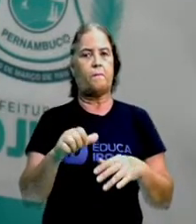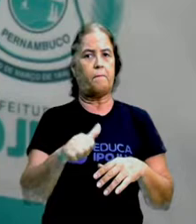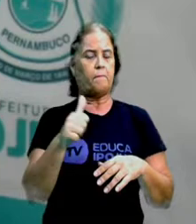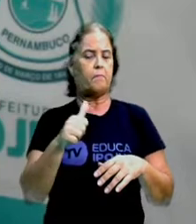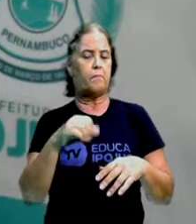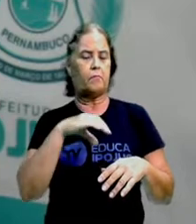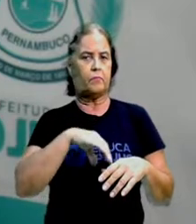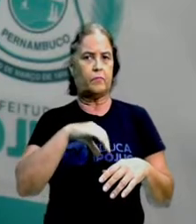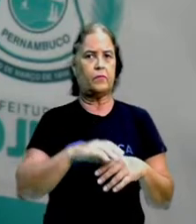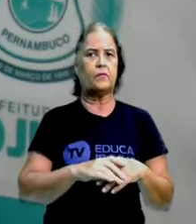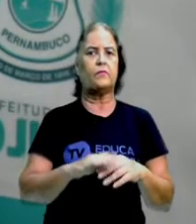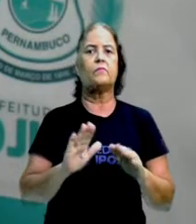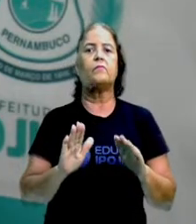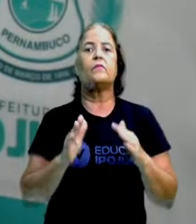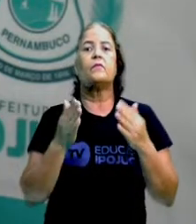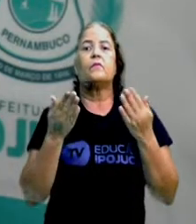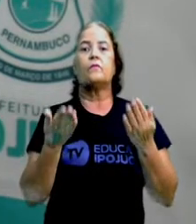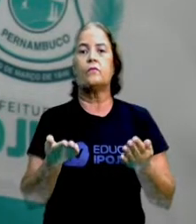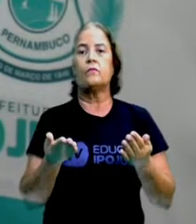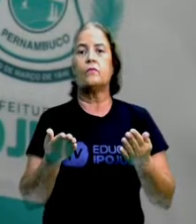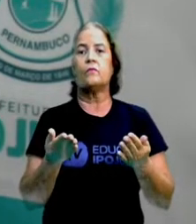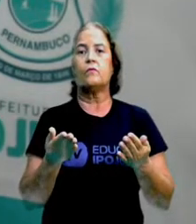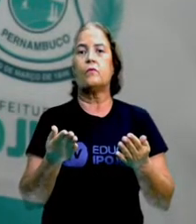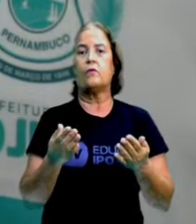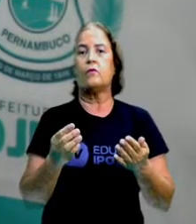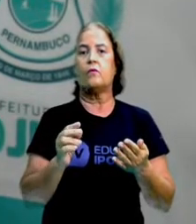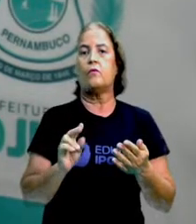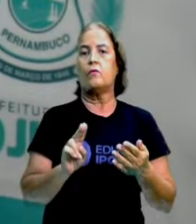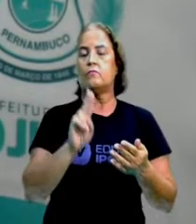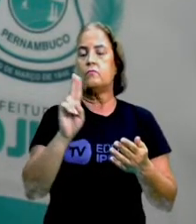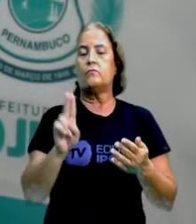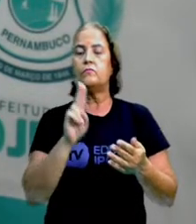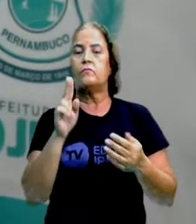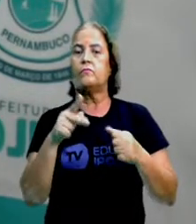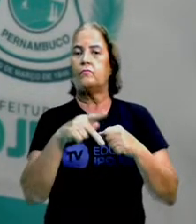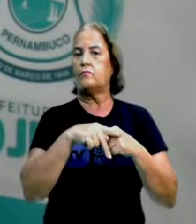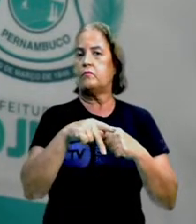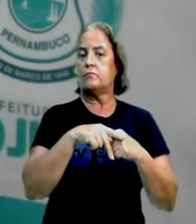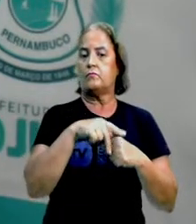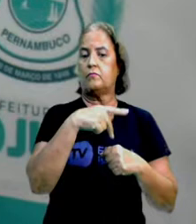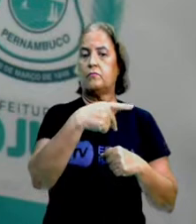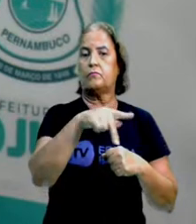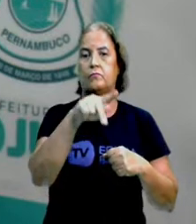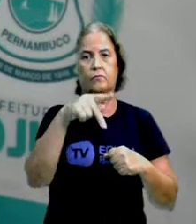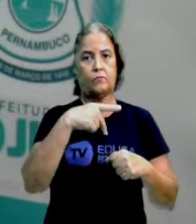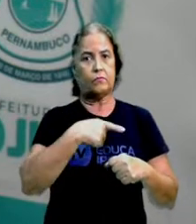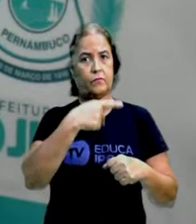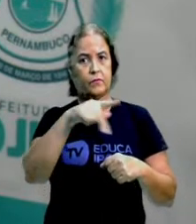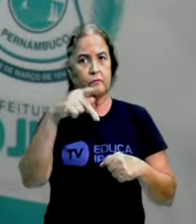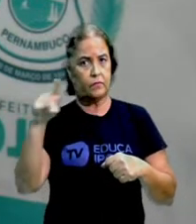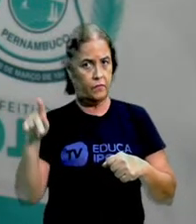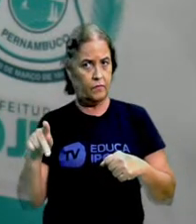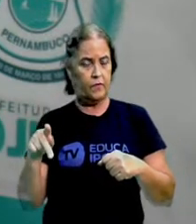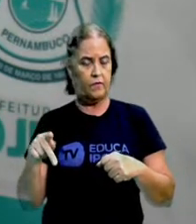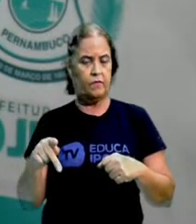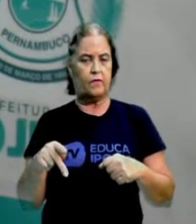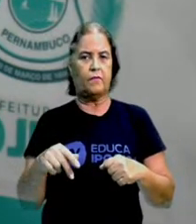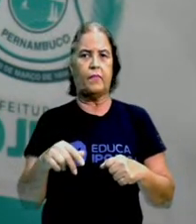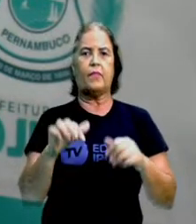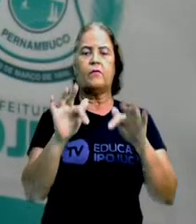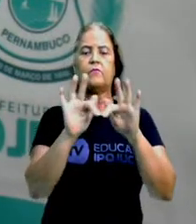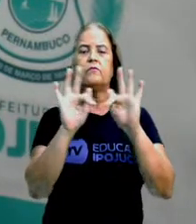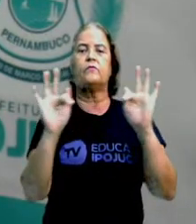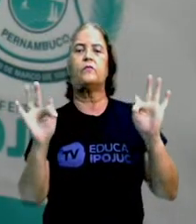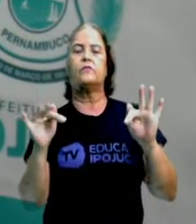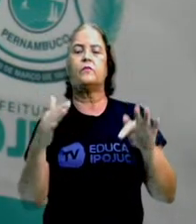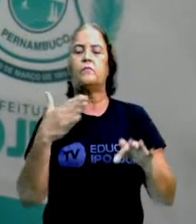Qual é a função de um pronome possessivo? Na frase, minha caneta,